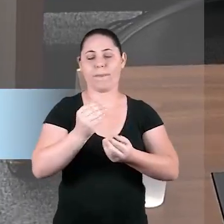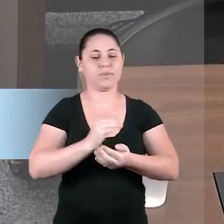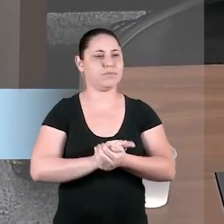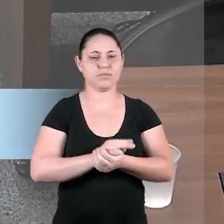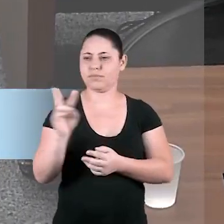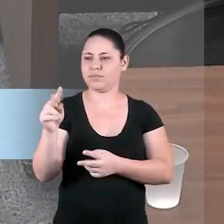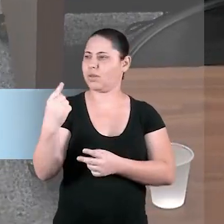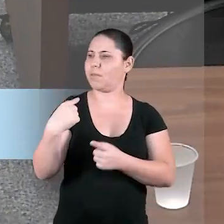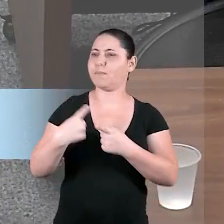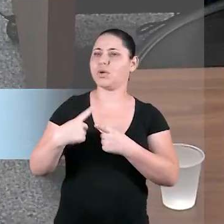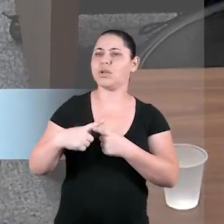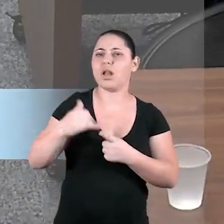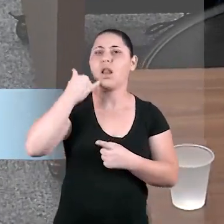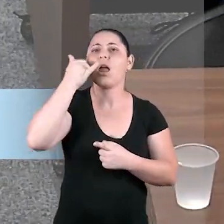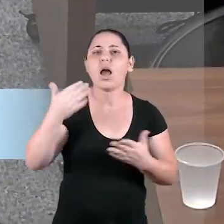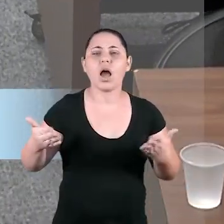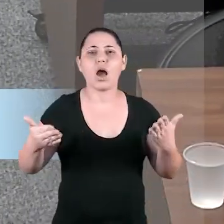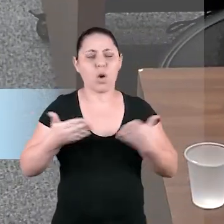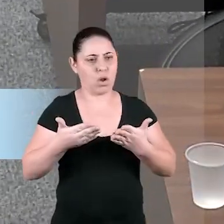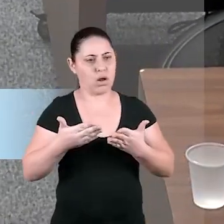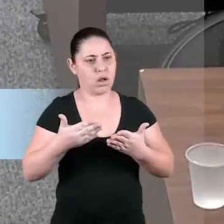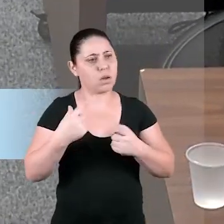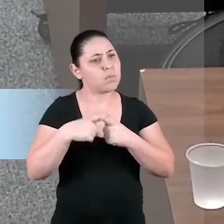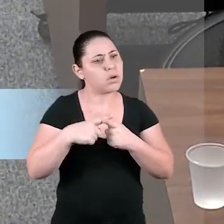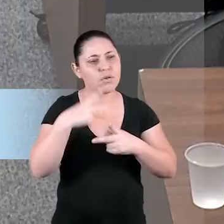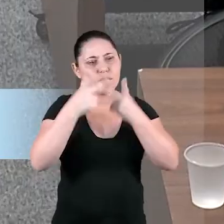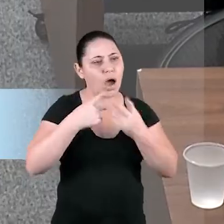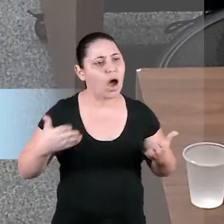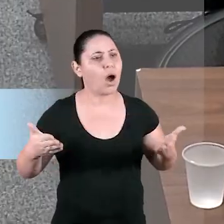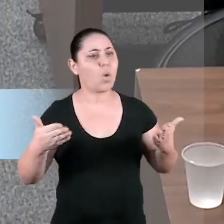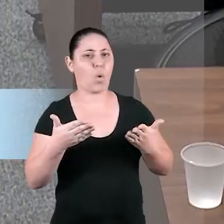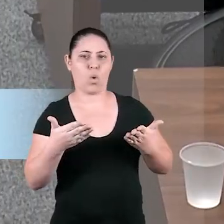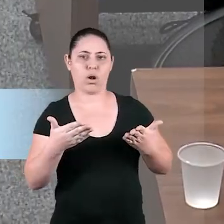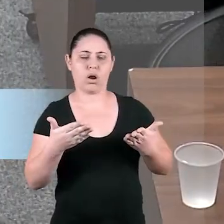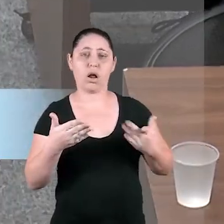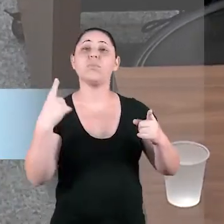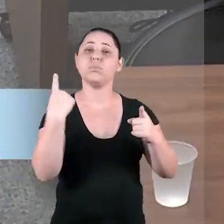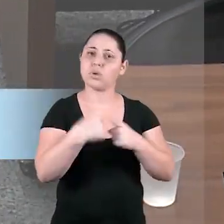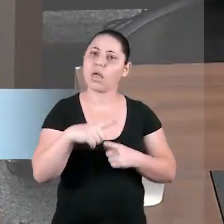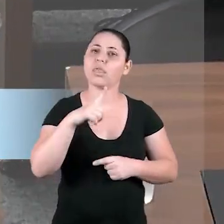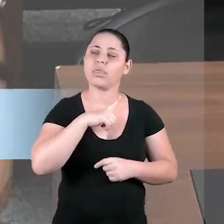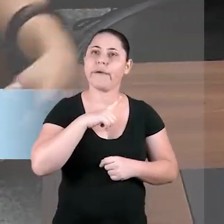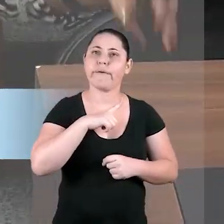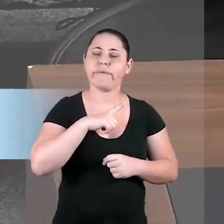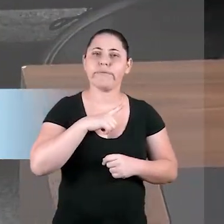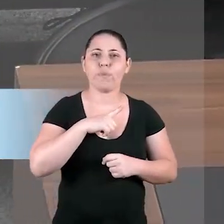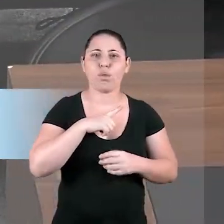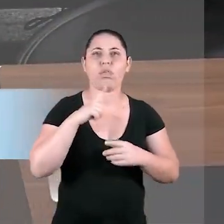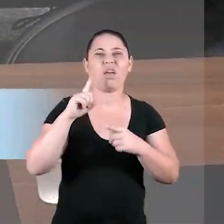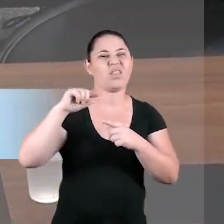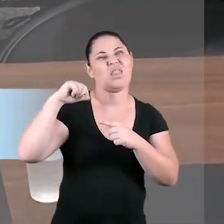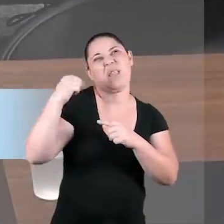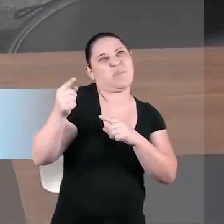para a gente e falou assim, por que você não liga agora? Por que você não fala isso agora? né? Então, a gente tem uma mania de deixar tudo